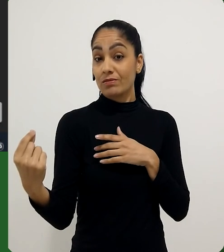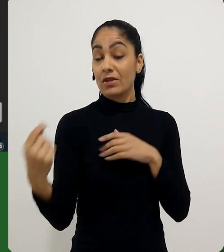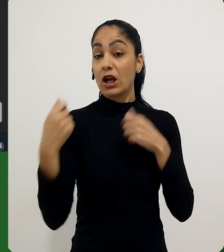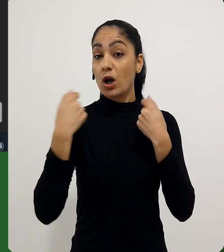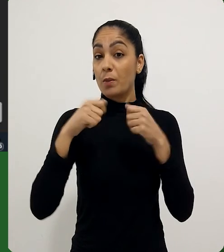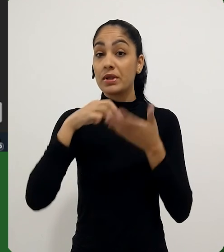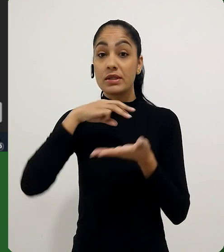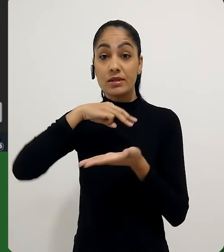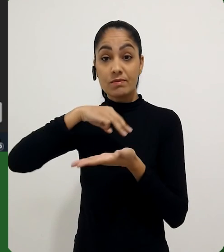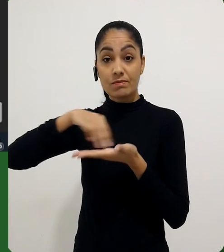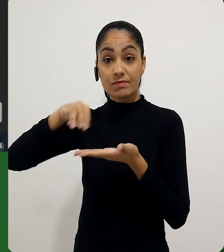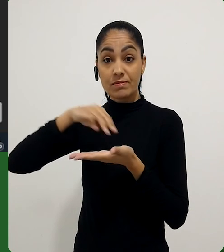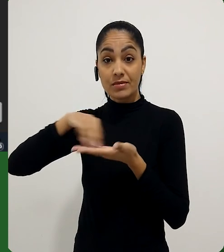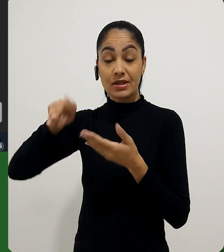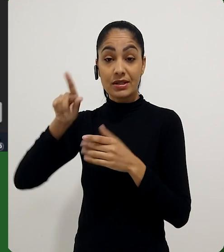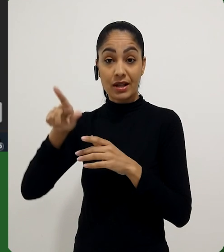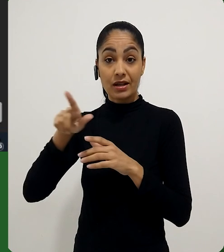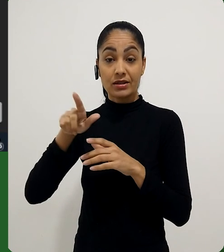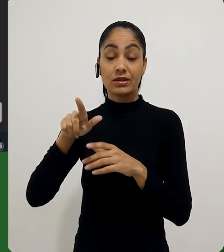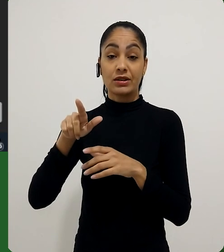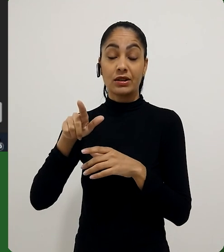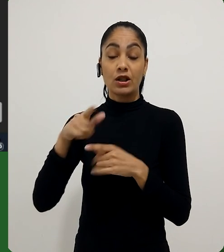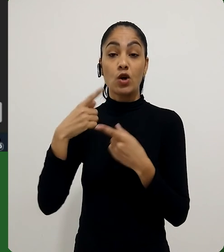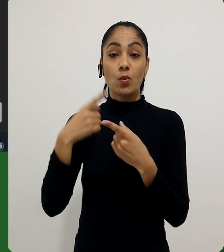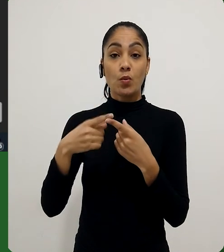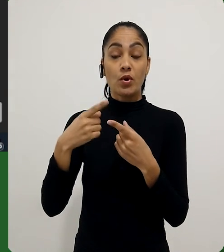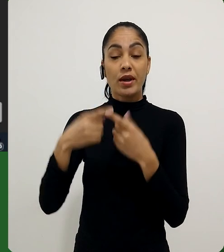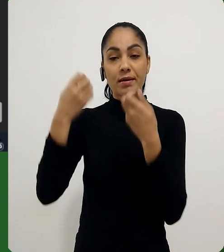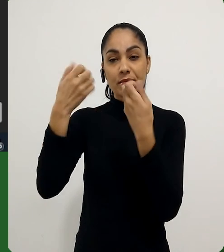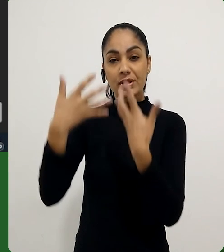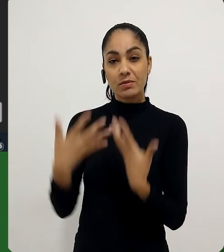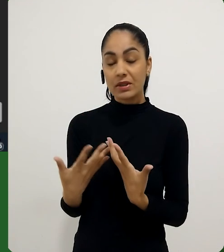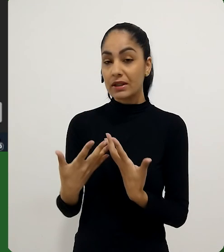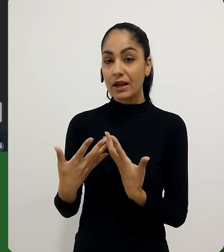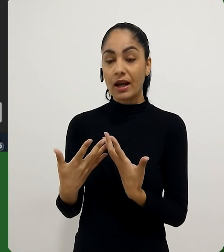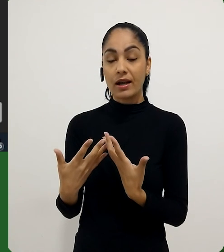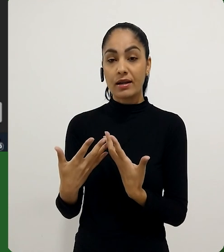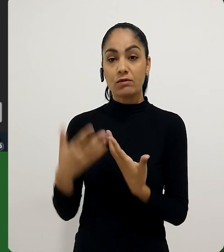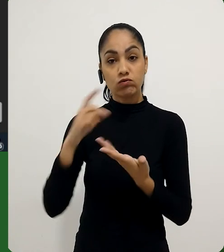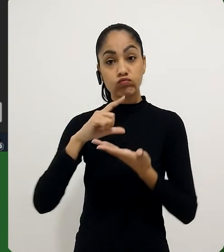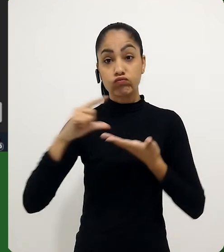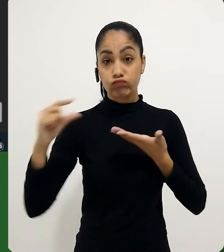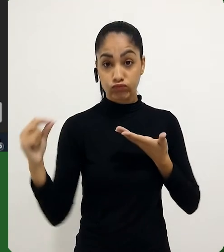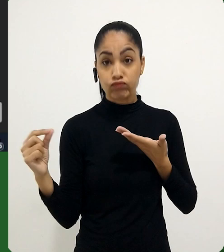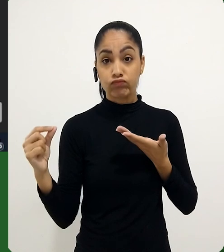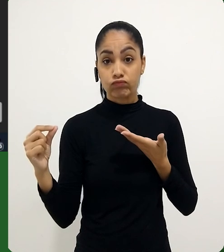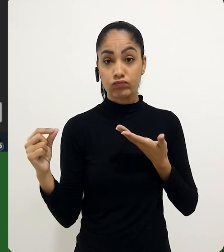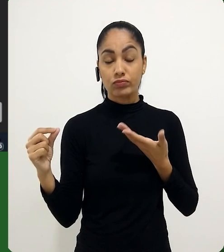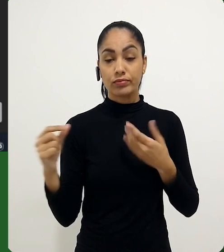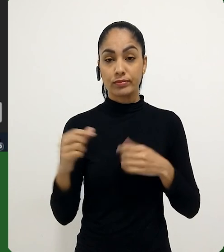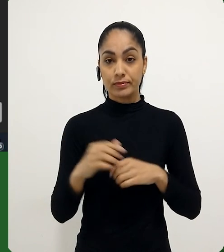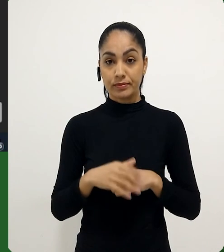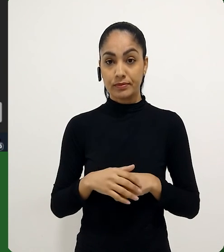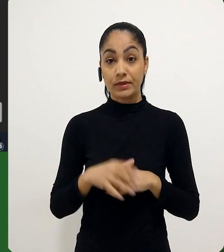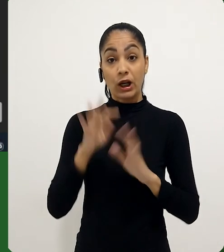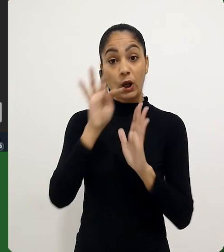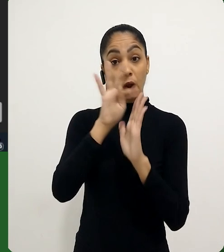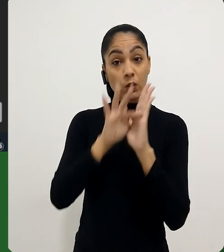se ausentar algum tempo, né? E aí, durante essa ausência,